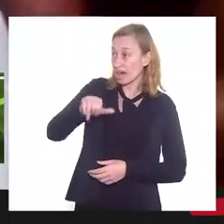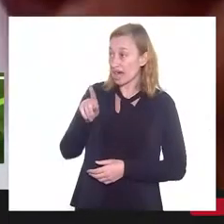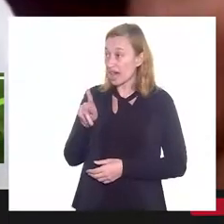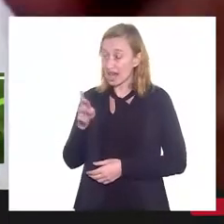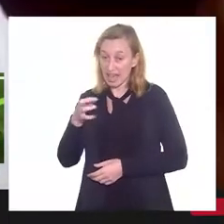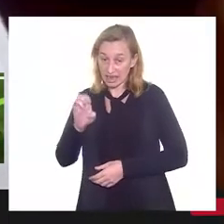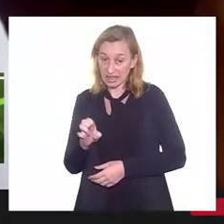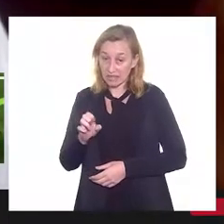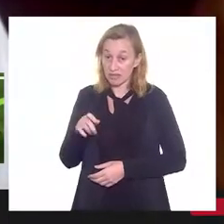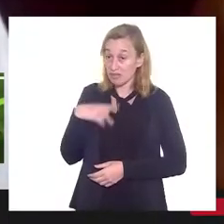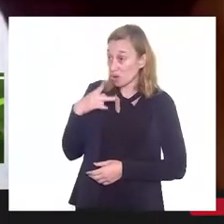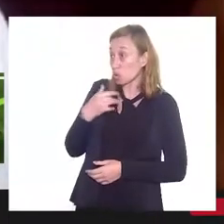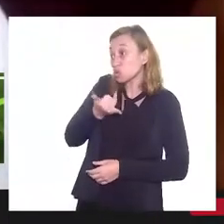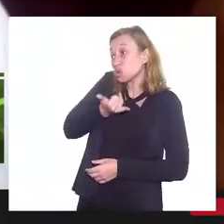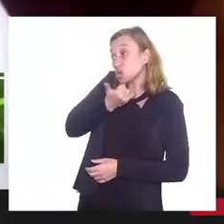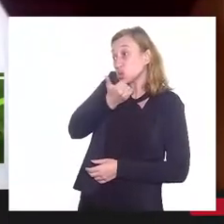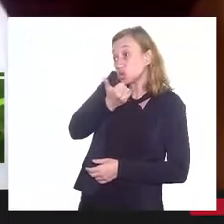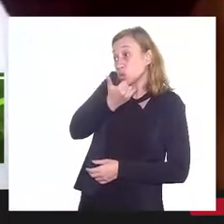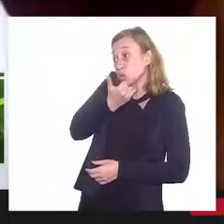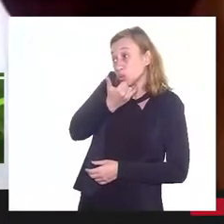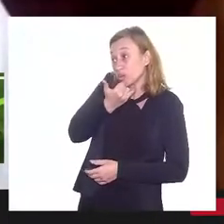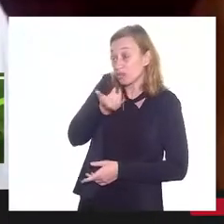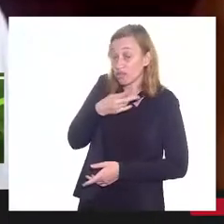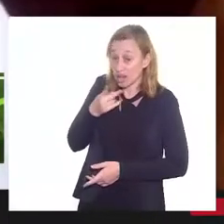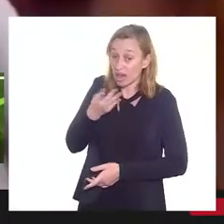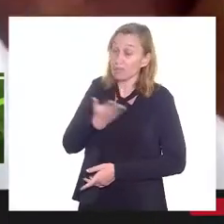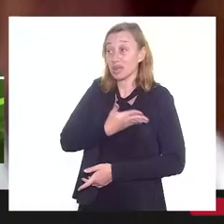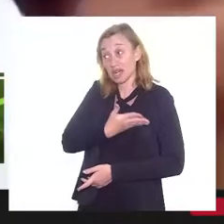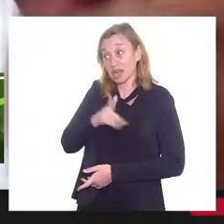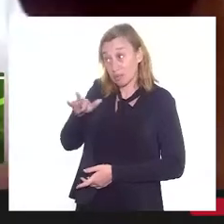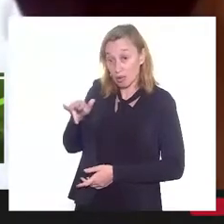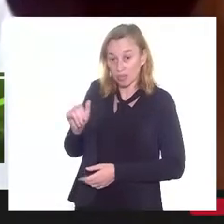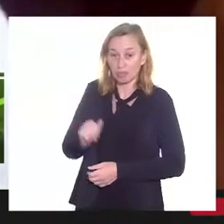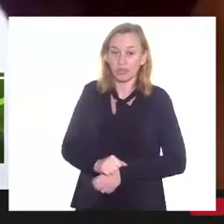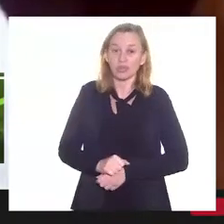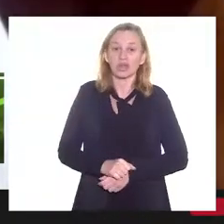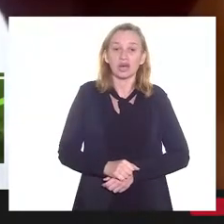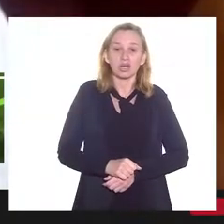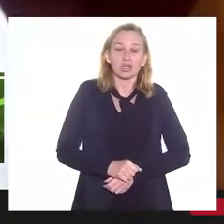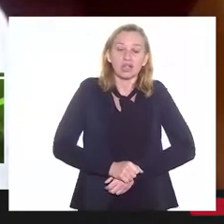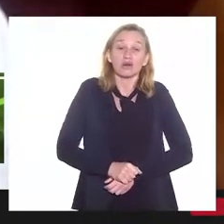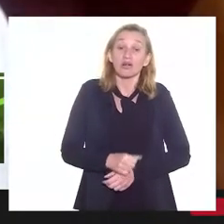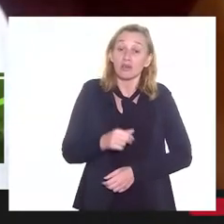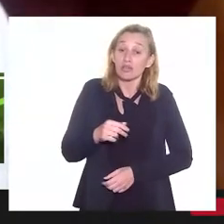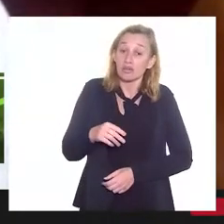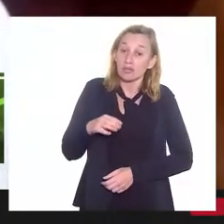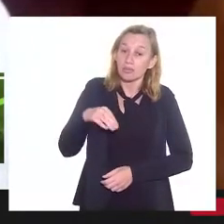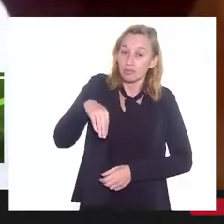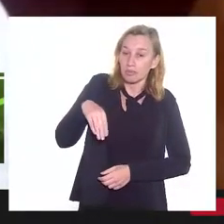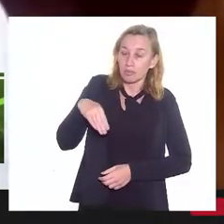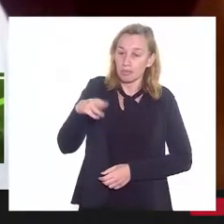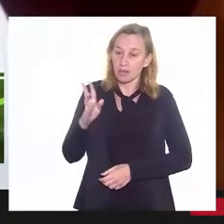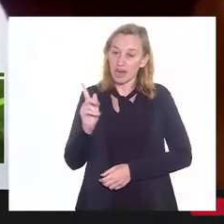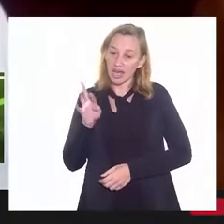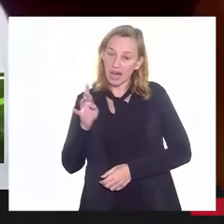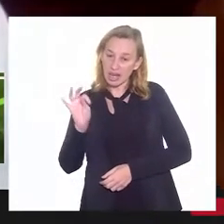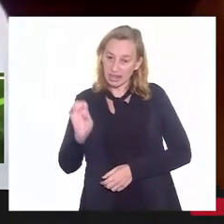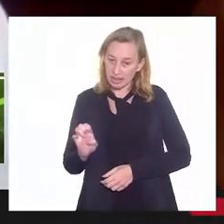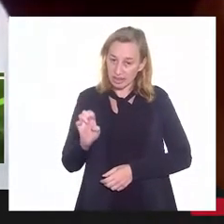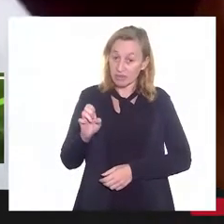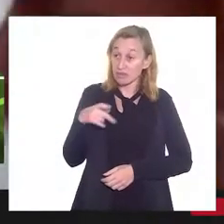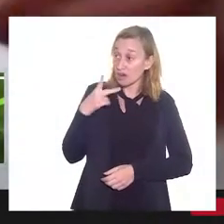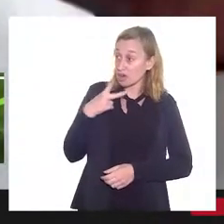falou Desculpa eu falar assim Margarete que a gente amigo irmão é bom Margarete falou Há